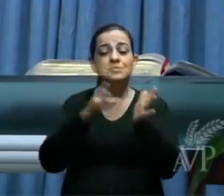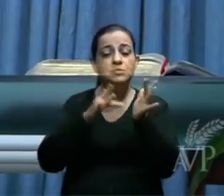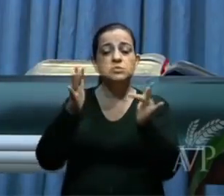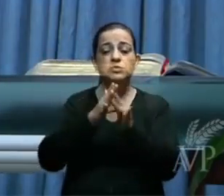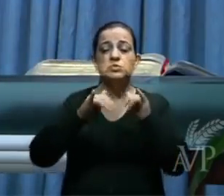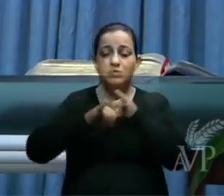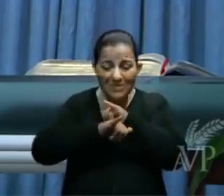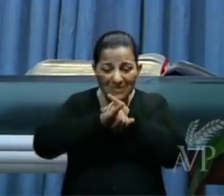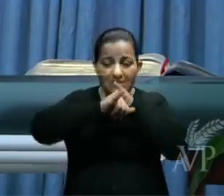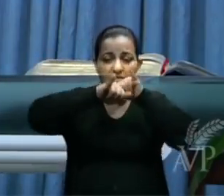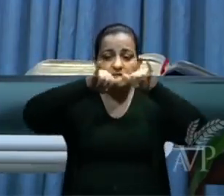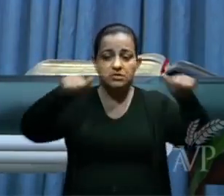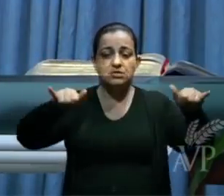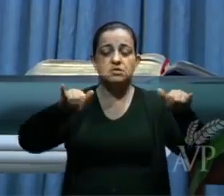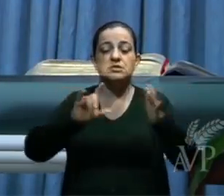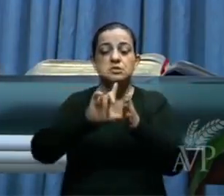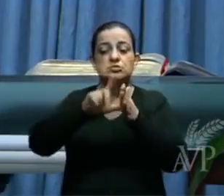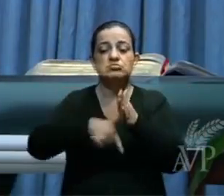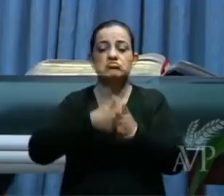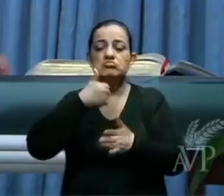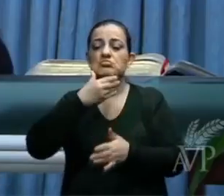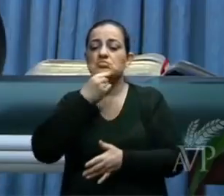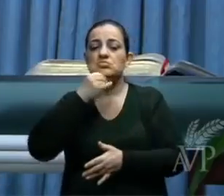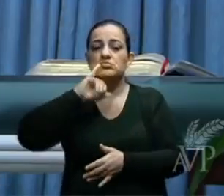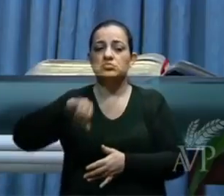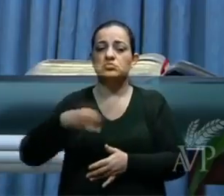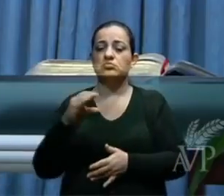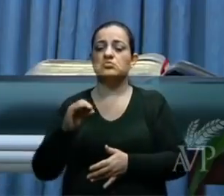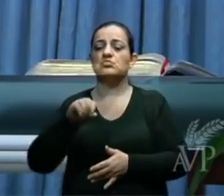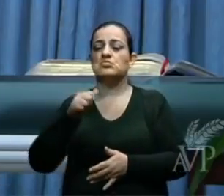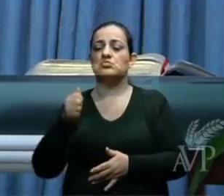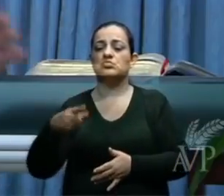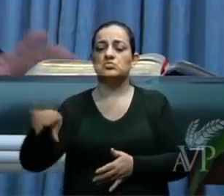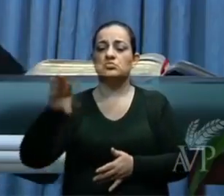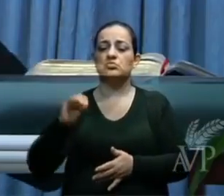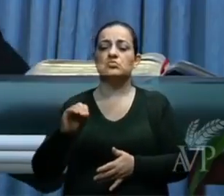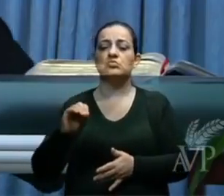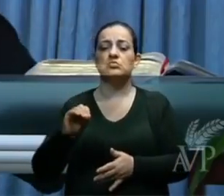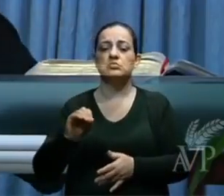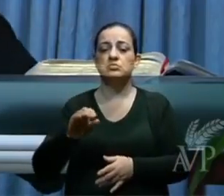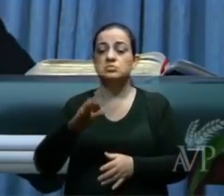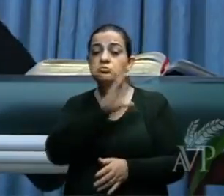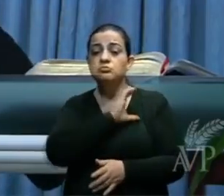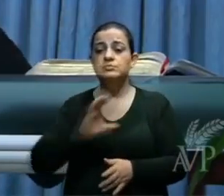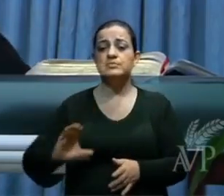era a mensagem que veio logo após o batismo ou cristo messias